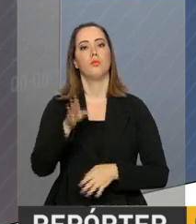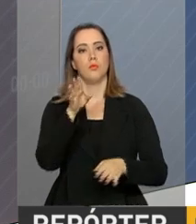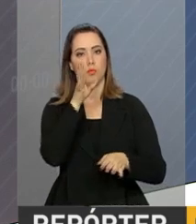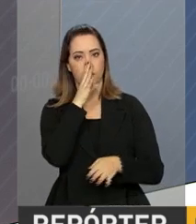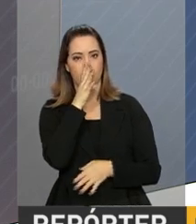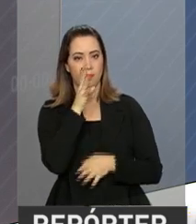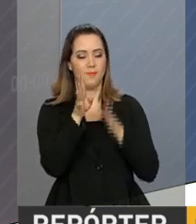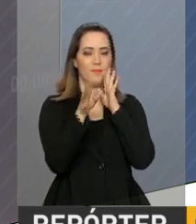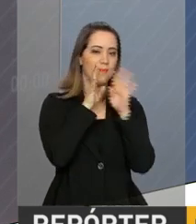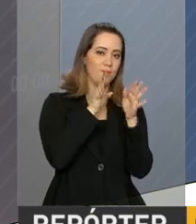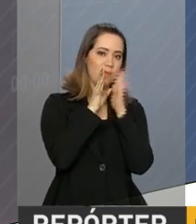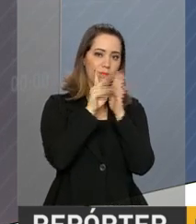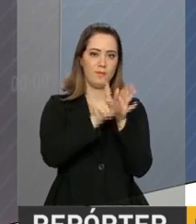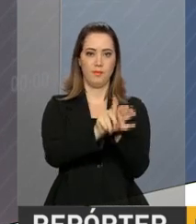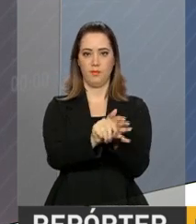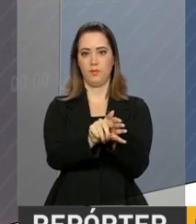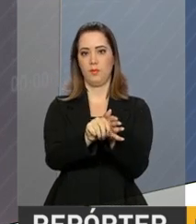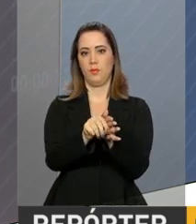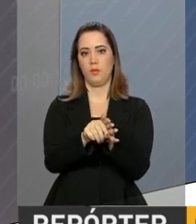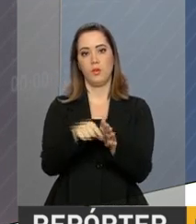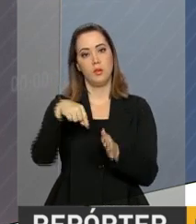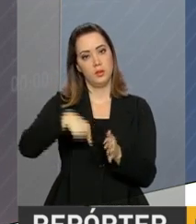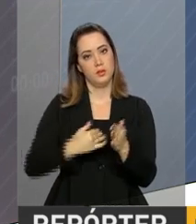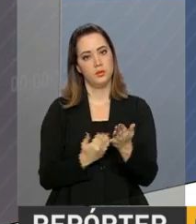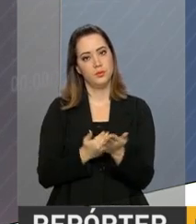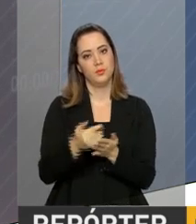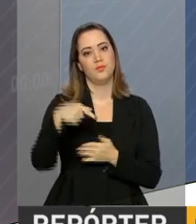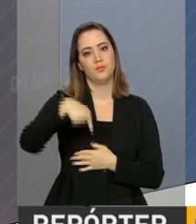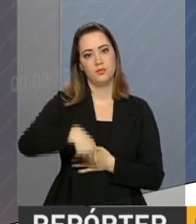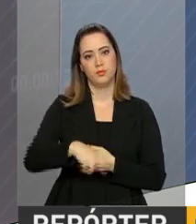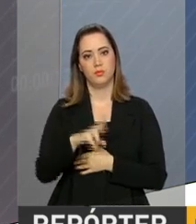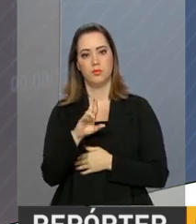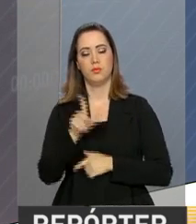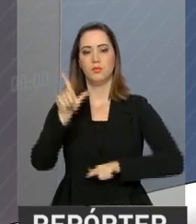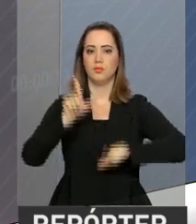Acompanhe também as novidades em nossas redes sociais e você continue com a